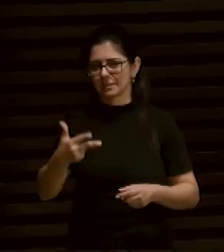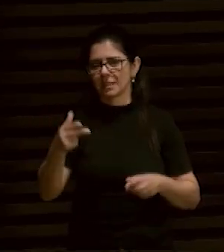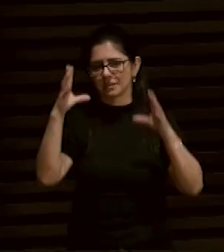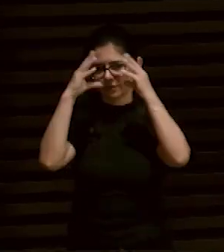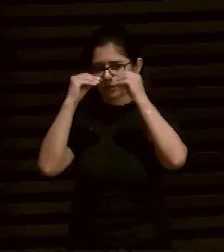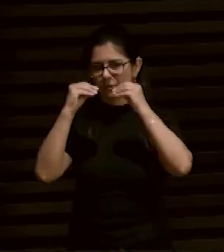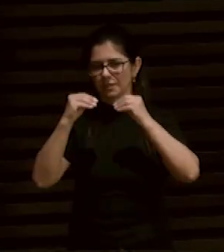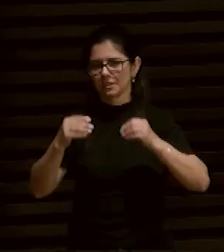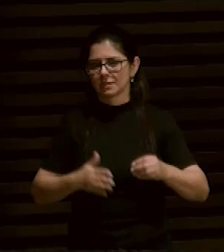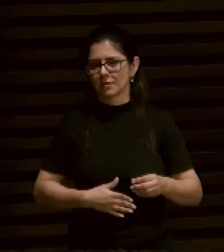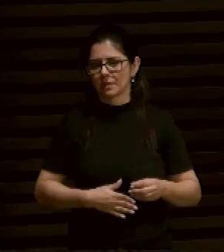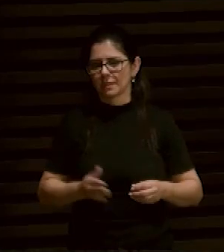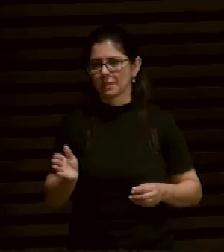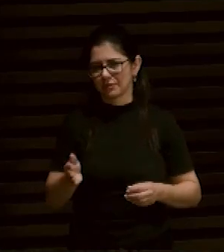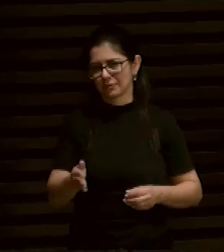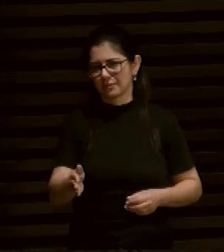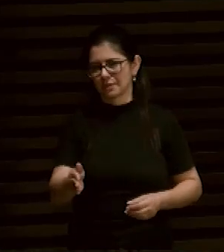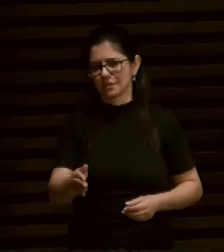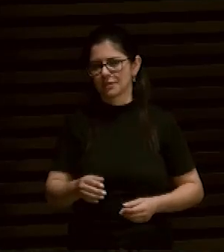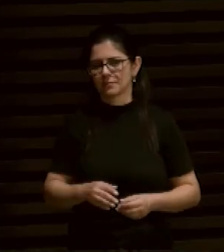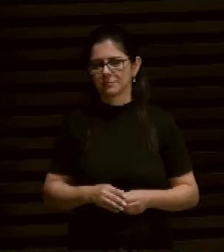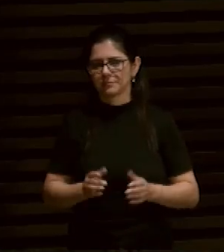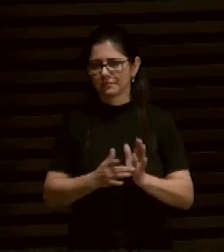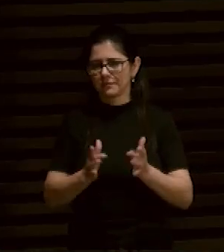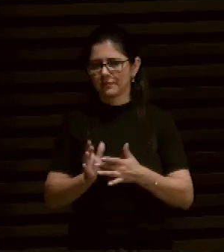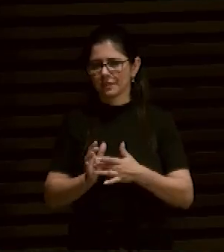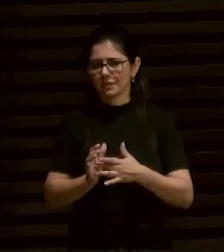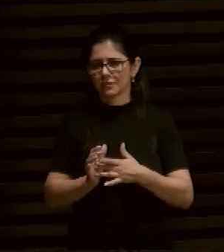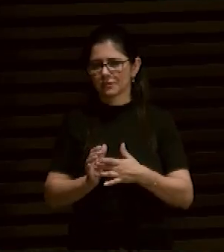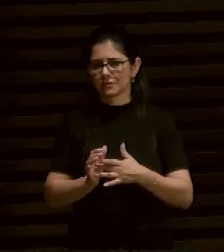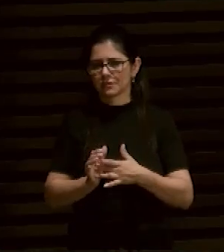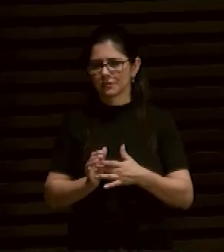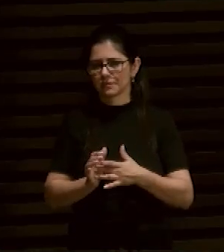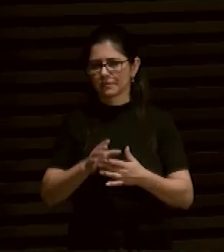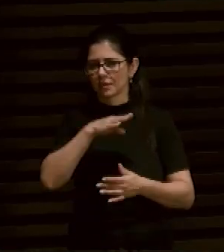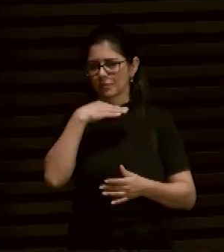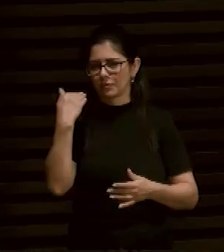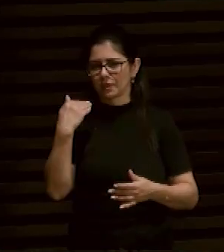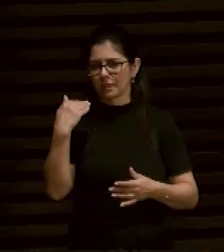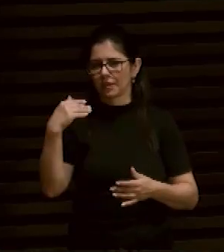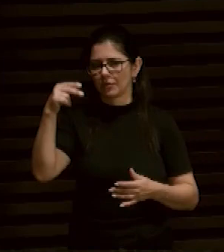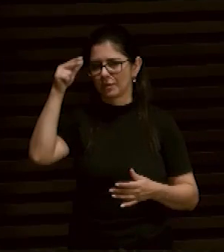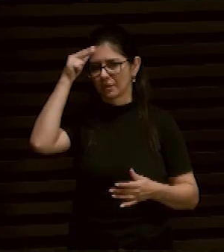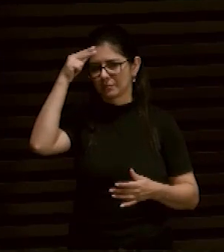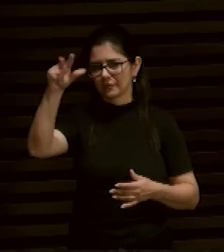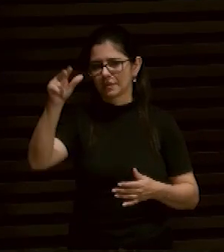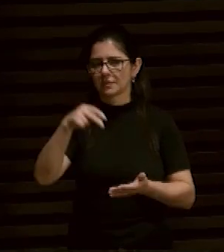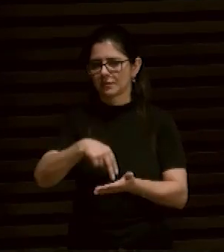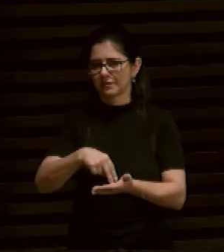depois ressuscitou. Então, na verdade, Jonas, irmãos, é uma sombra daquele que viria para poder ser o nosso Salvador.